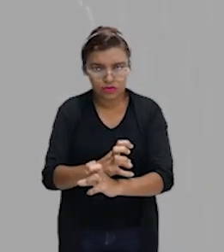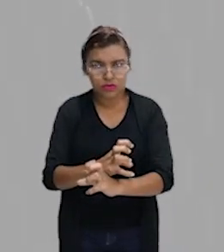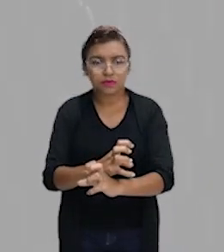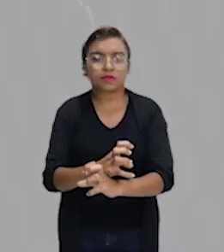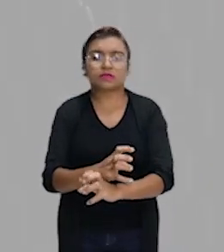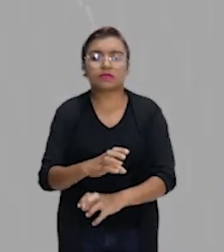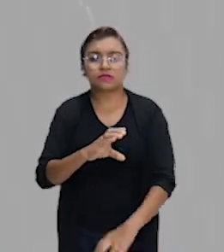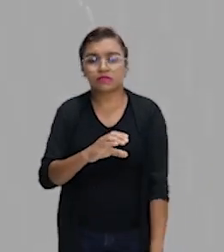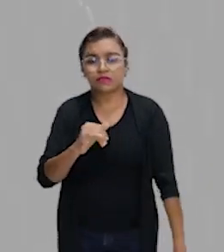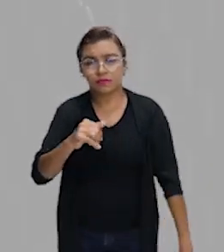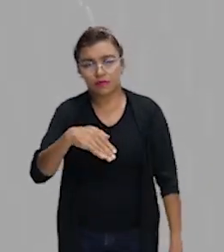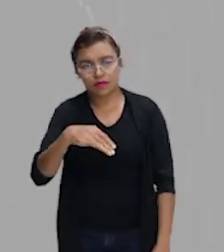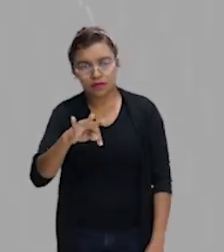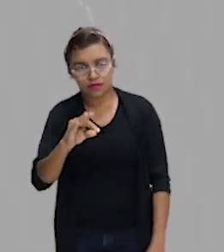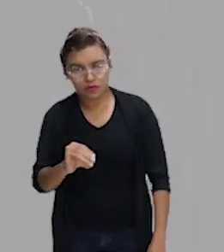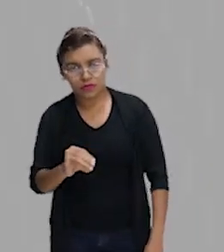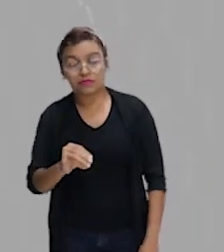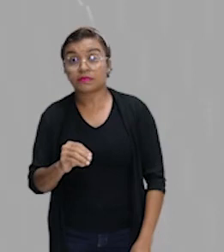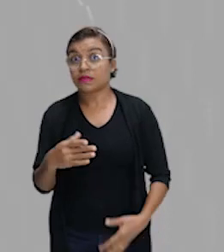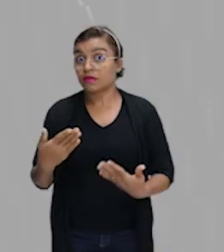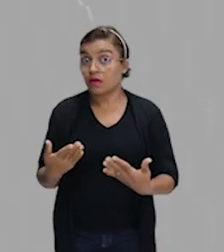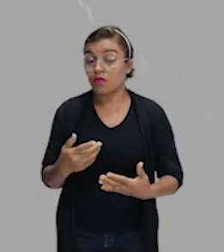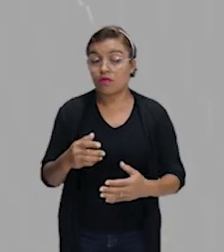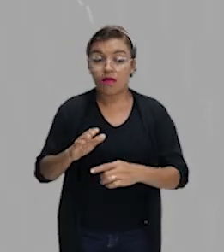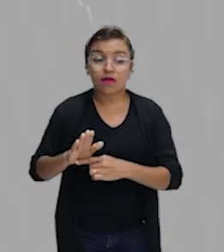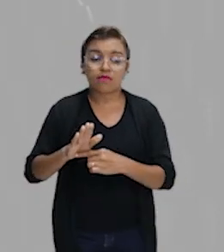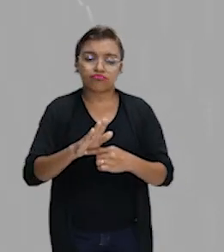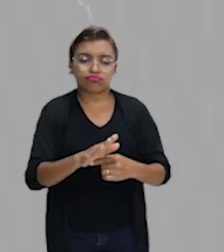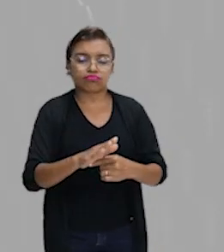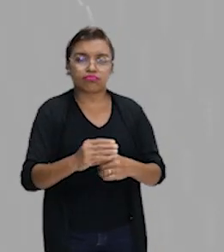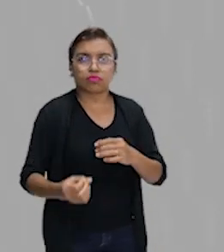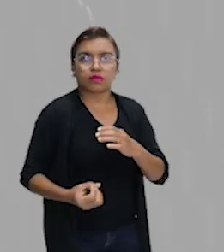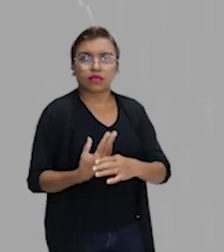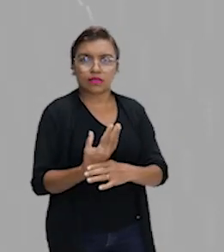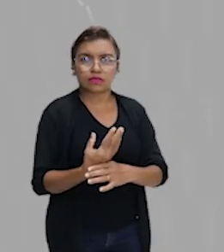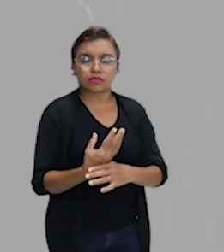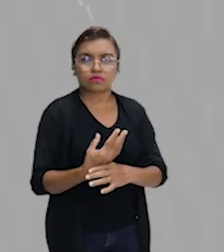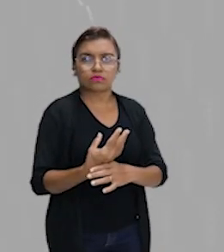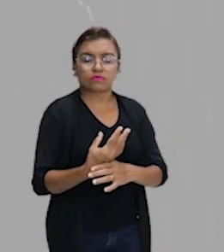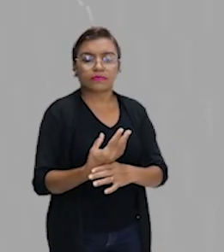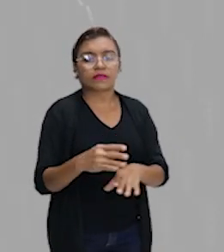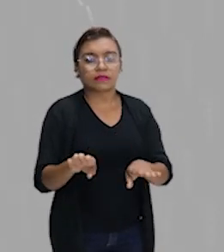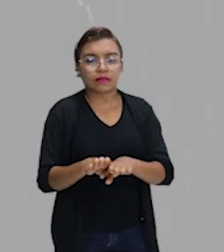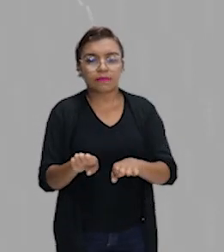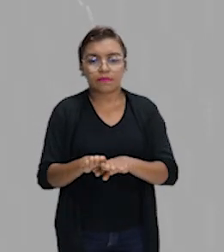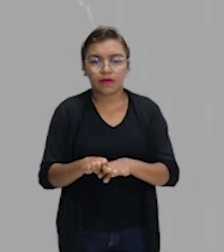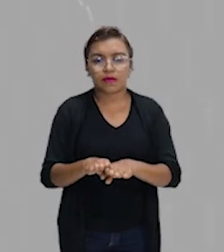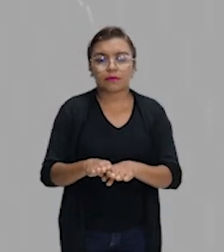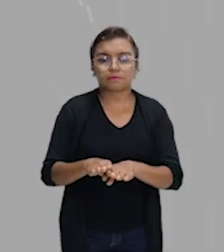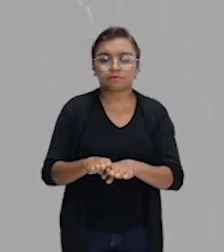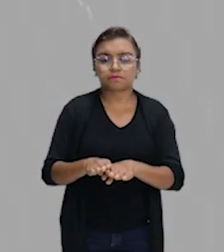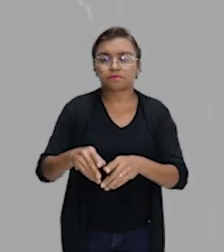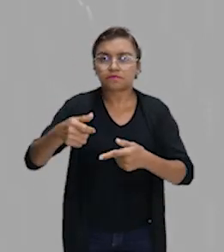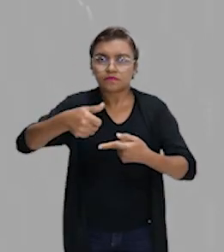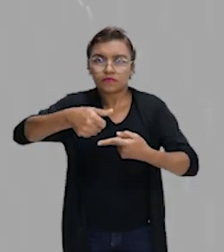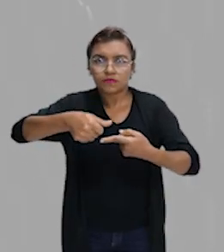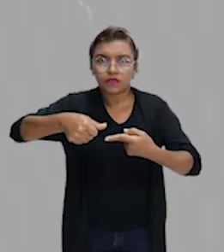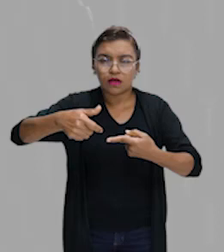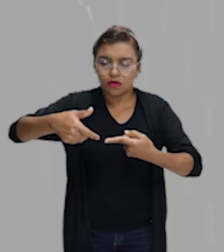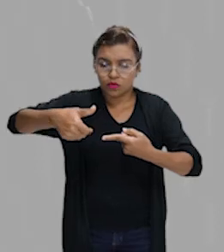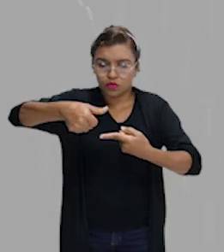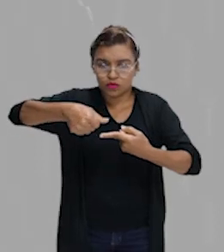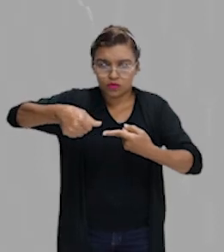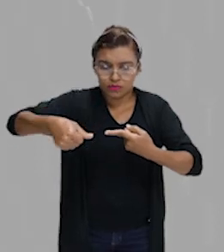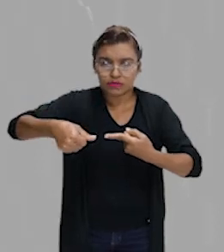o carbonato de cálcio ele vai entrar nessa composição. A participação nos cremes dentais como abrasivo, né, gerando